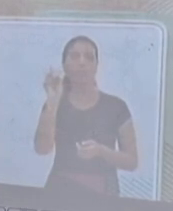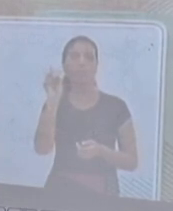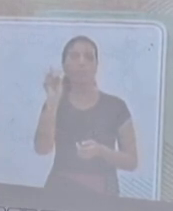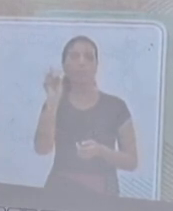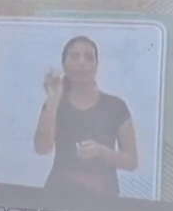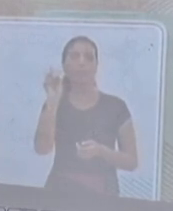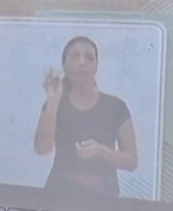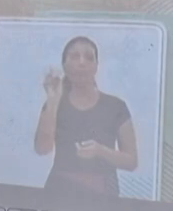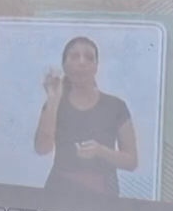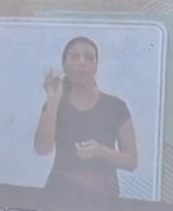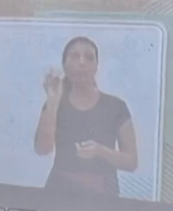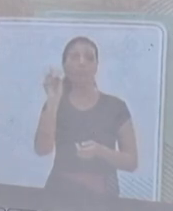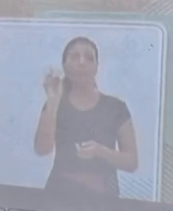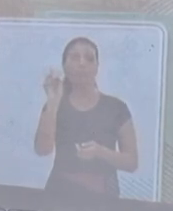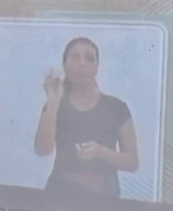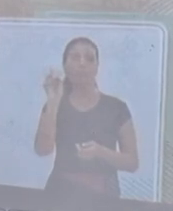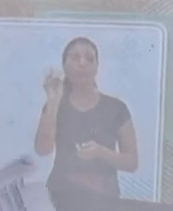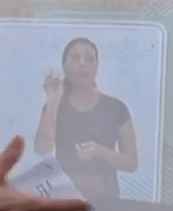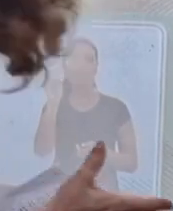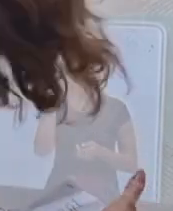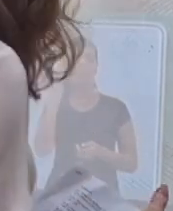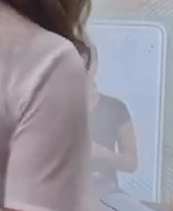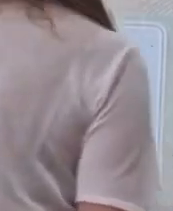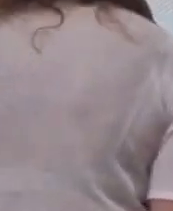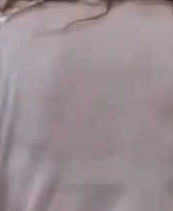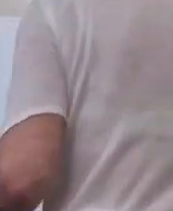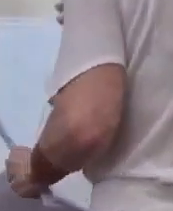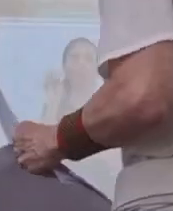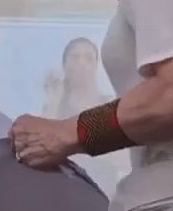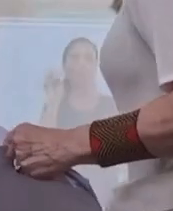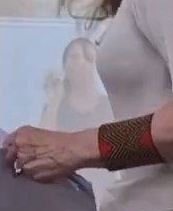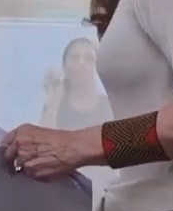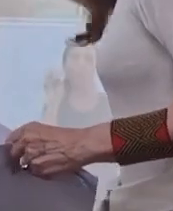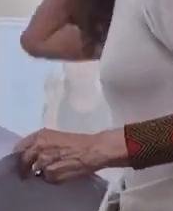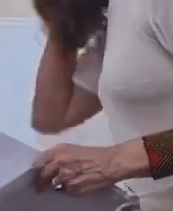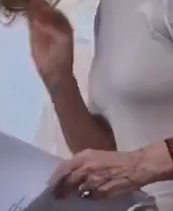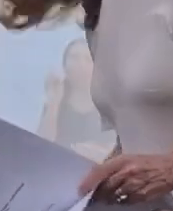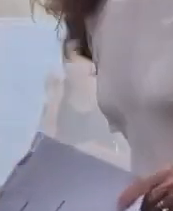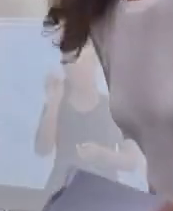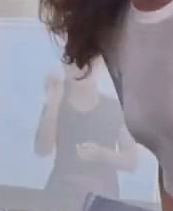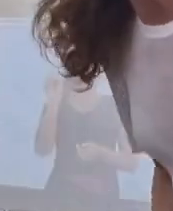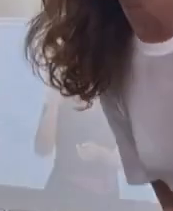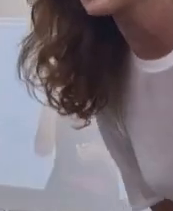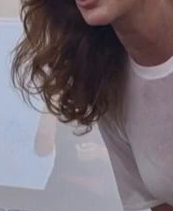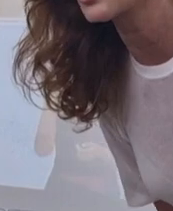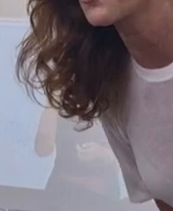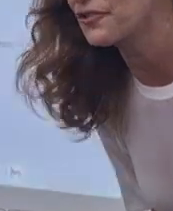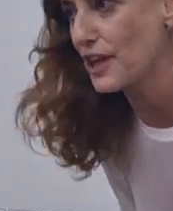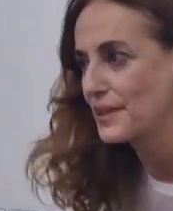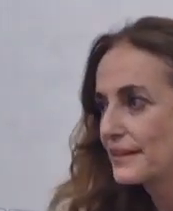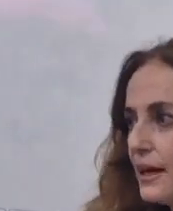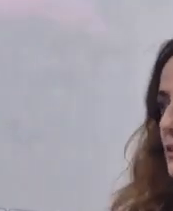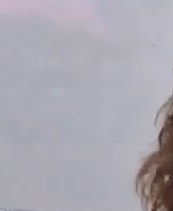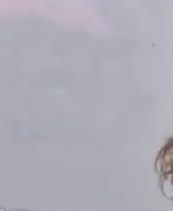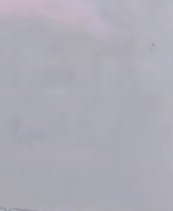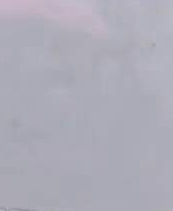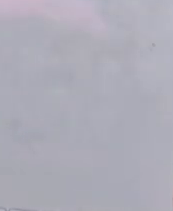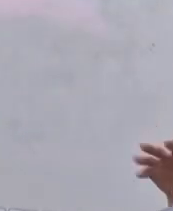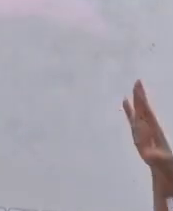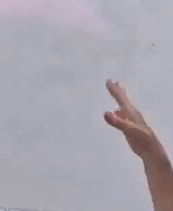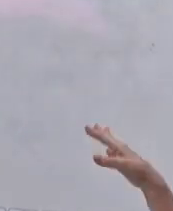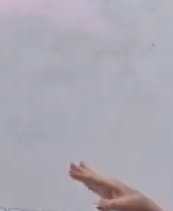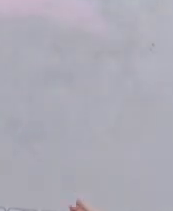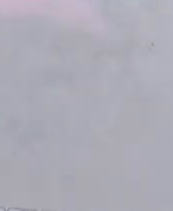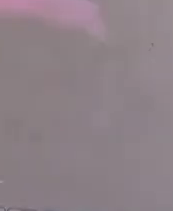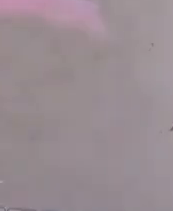Então, isso aqui, gente, vocês vão conhecer um pouquinho das faixas que virou parte do primeiro espetáculo da gente, ela foi fundamental.